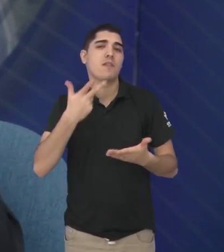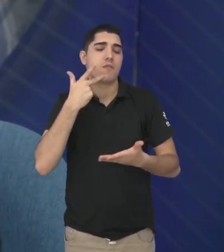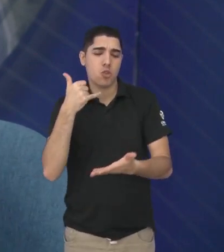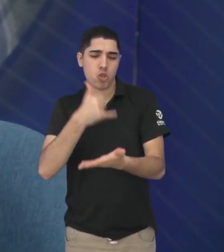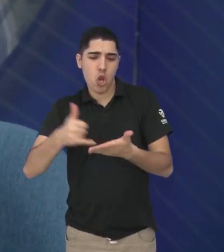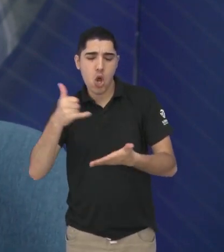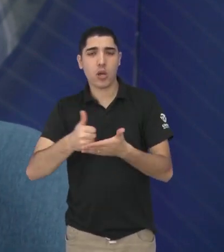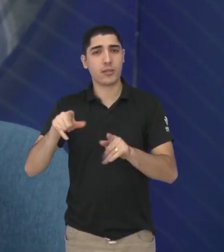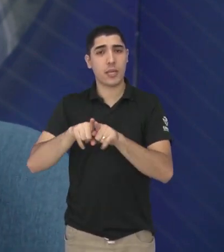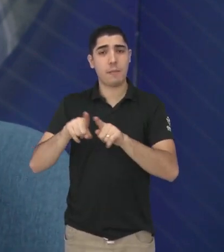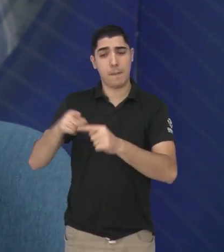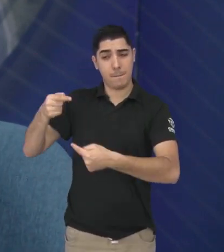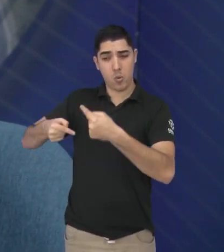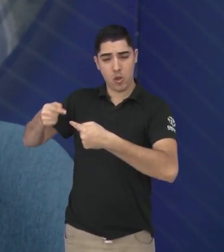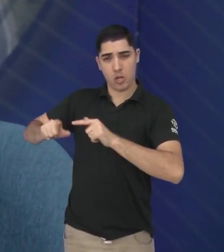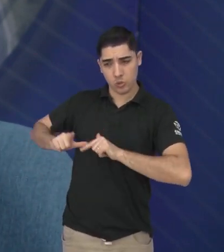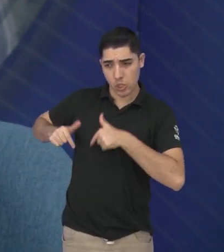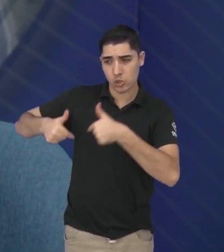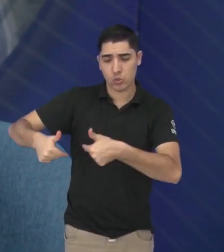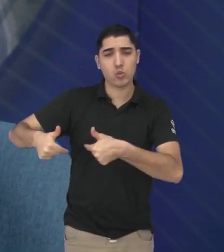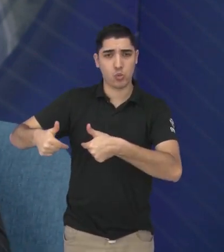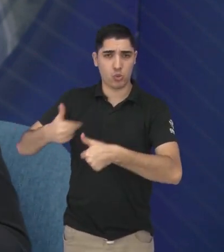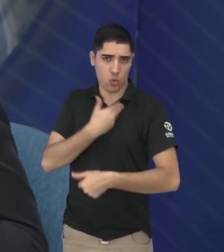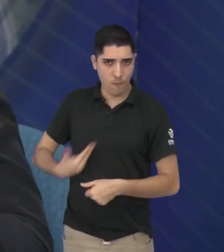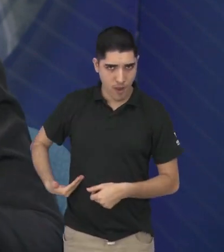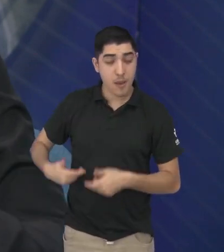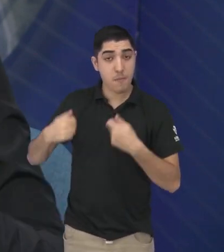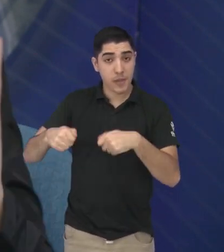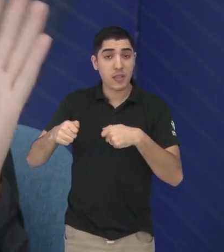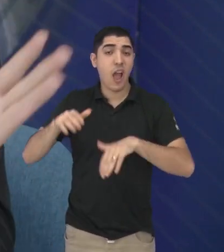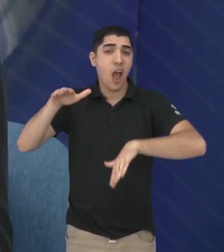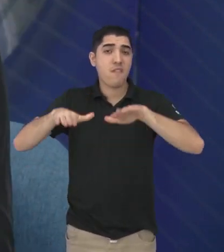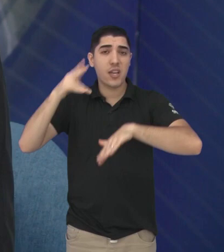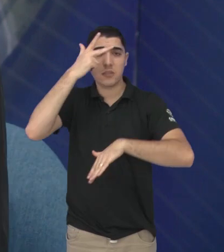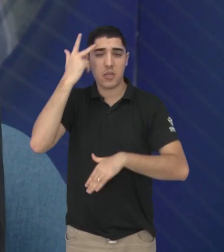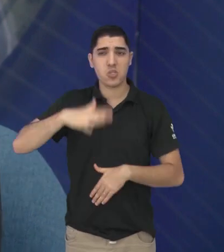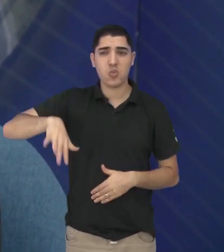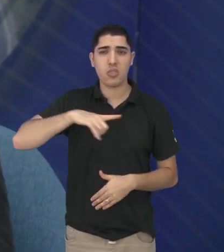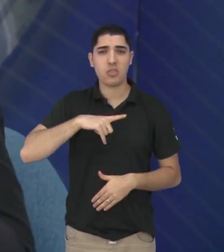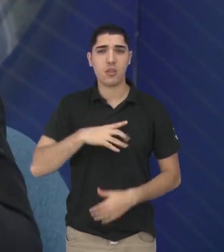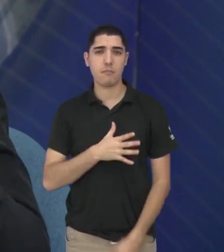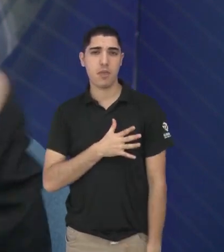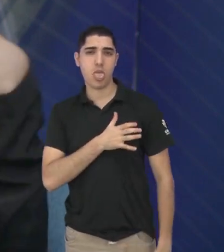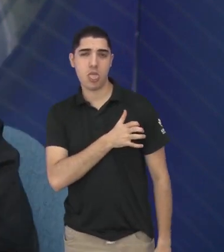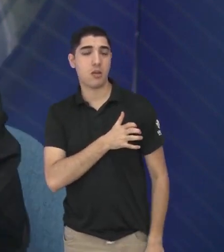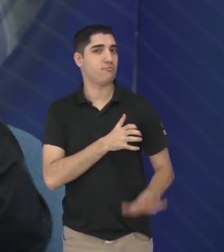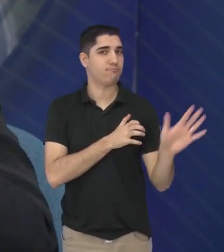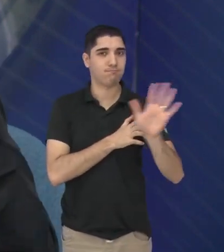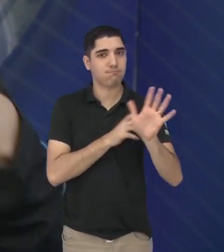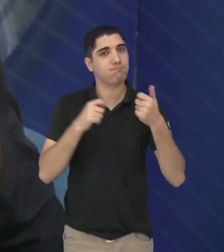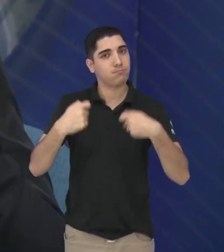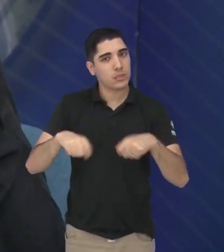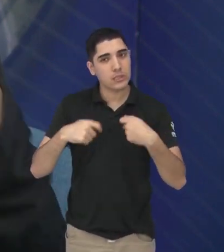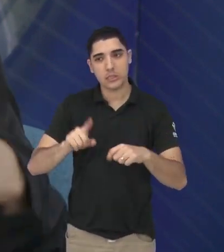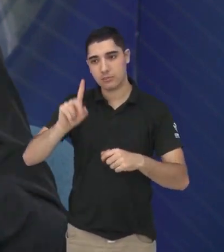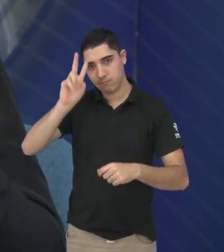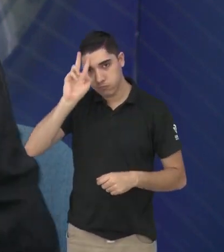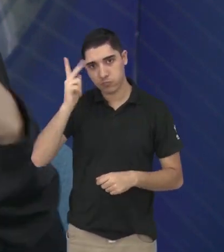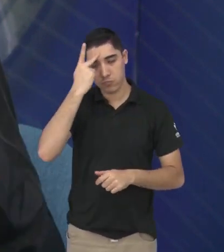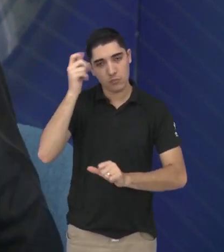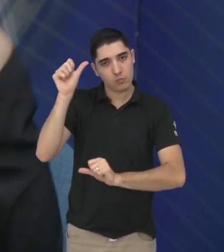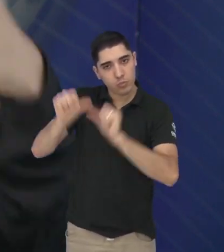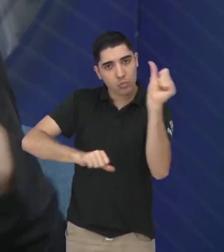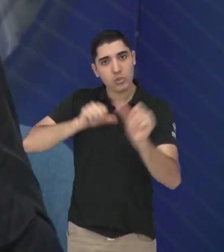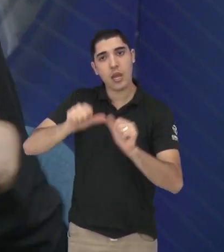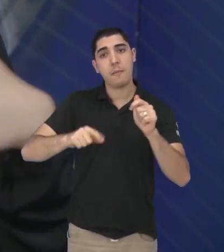drogas, políticas de prevenção às drogas, muitas vezes, né, já tem esse preconceito imediato, e é importante quebrar isso justamente para